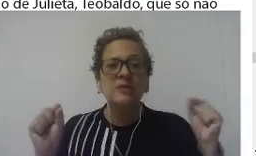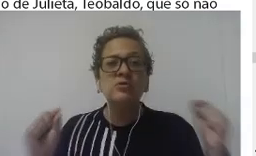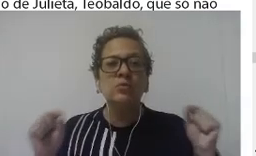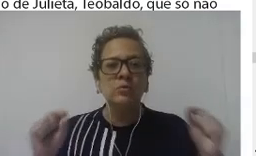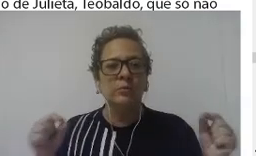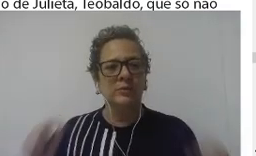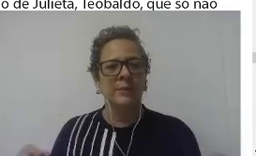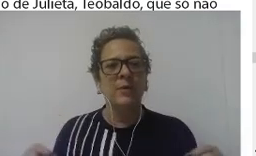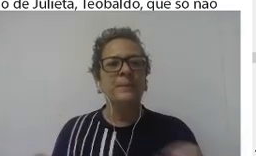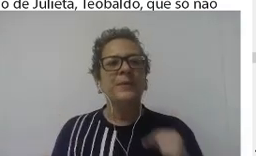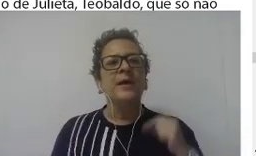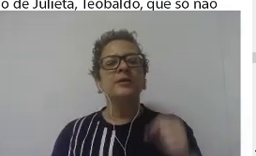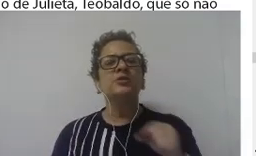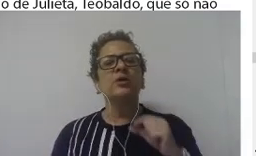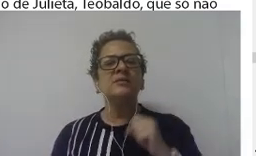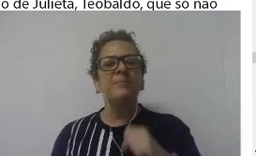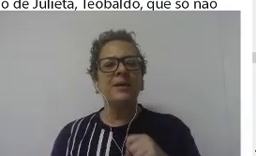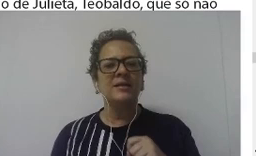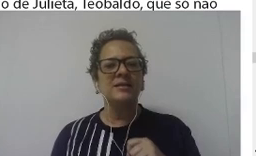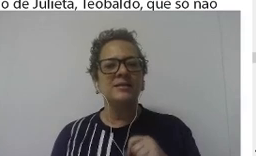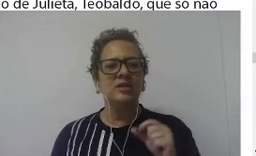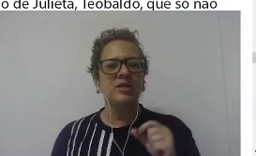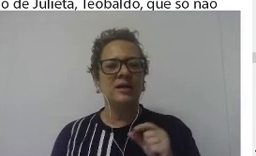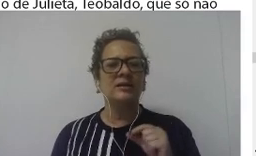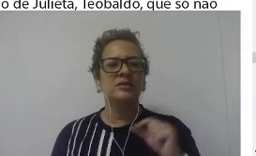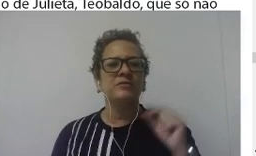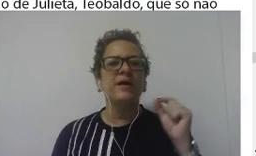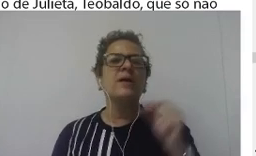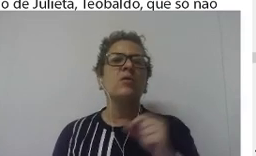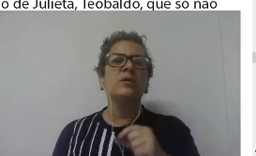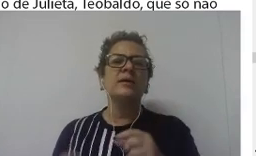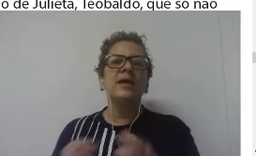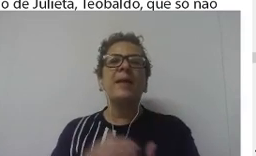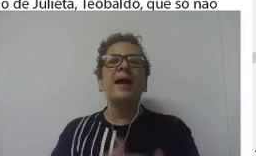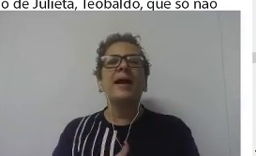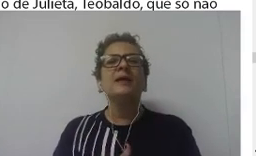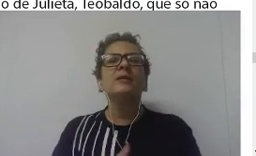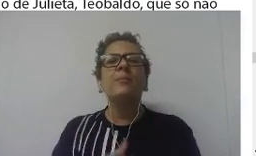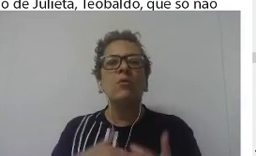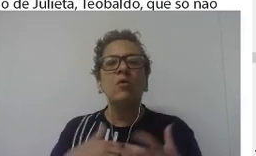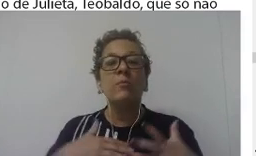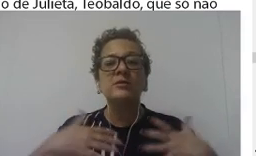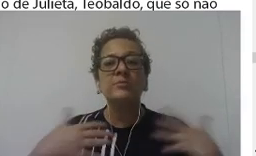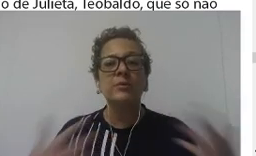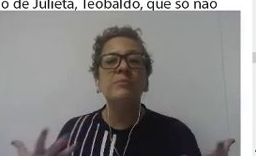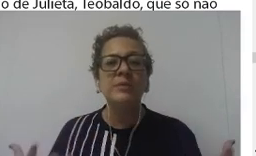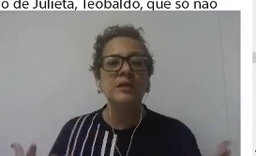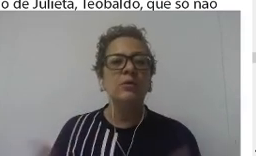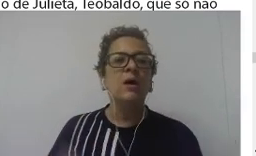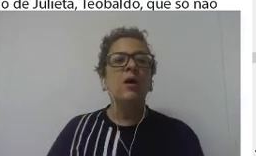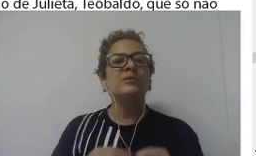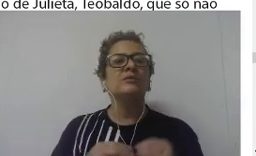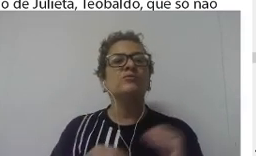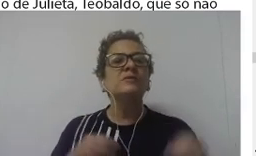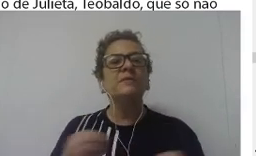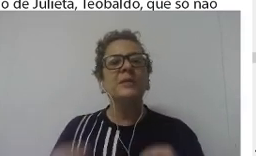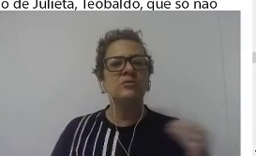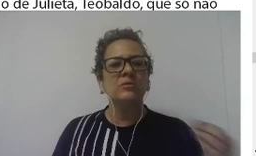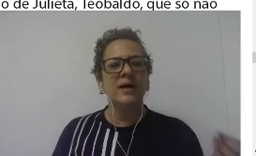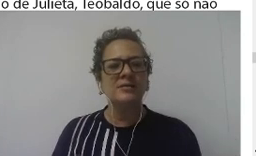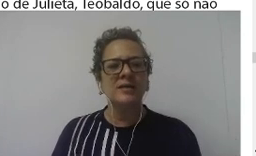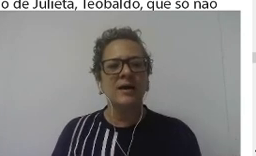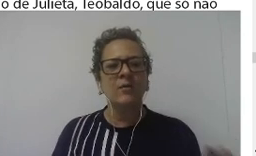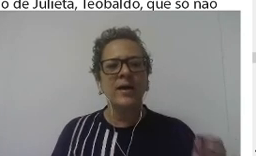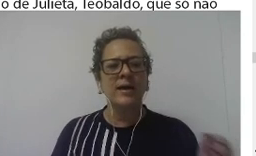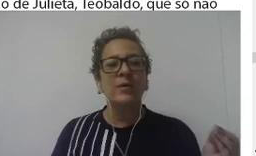Pequeno resumo, tá bom? A história se passa na cidade italiana de Verona e é marcada por um romance proibido, pois as duas famílias